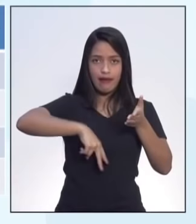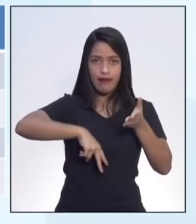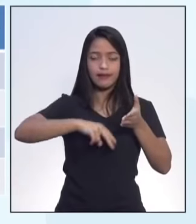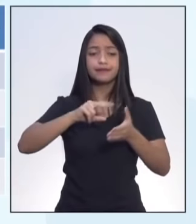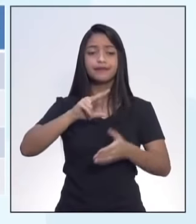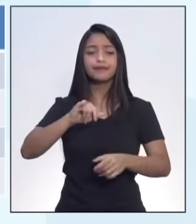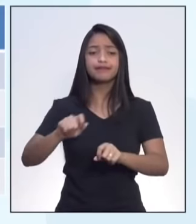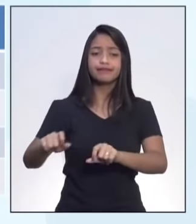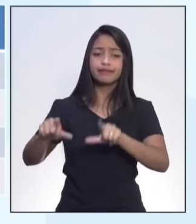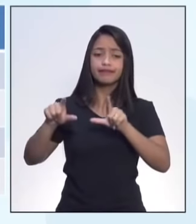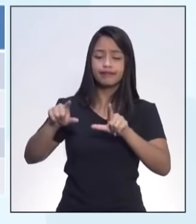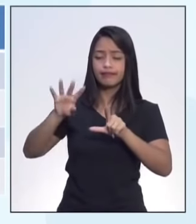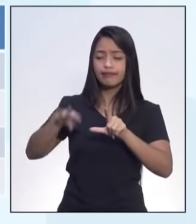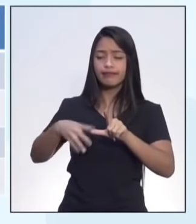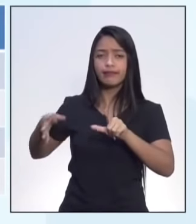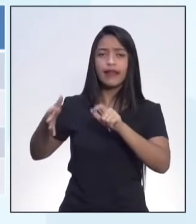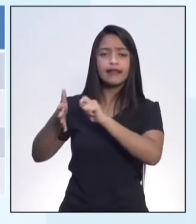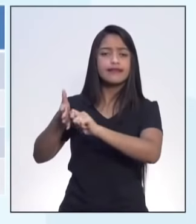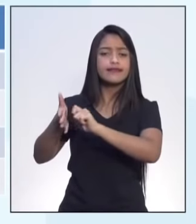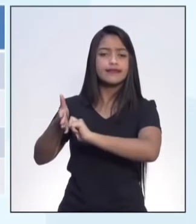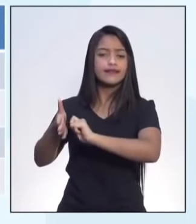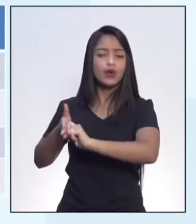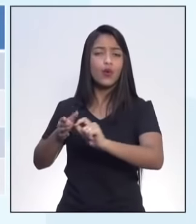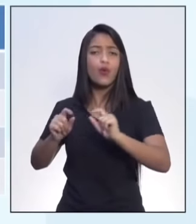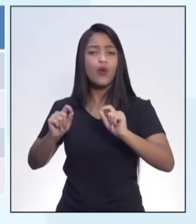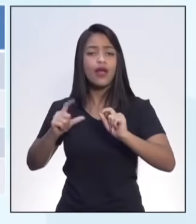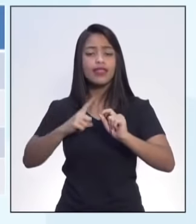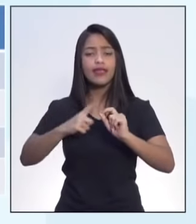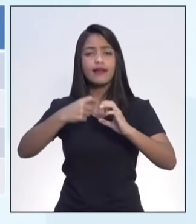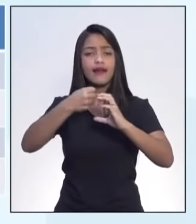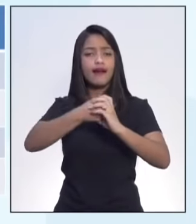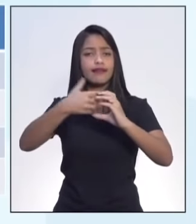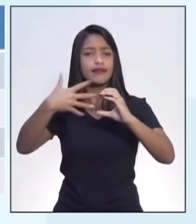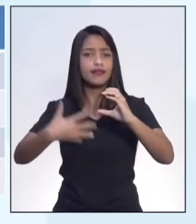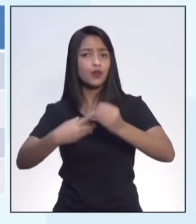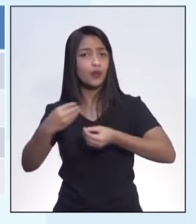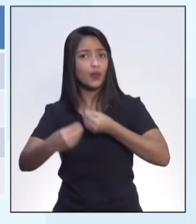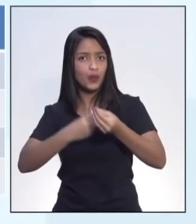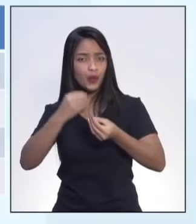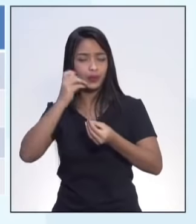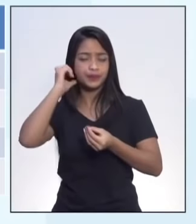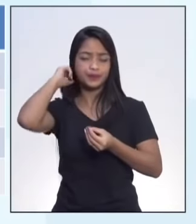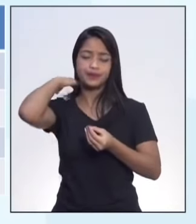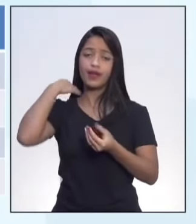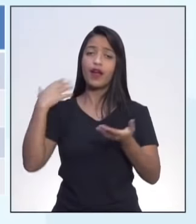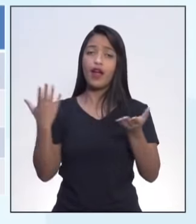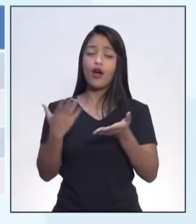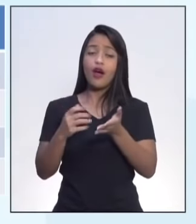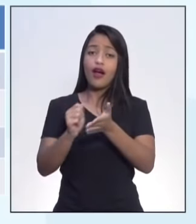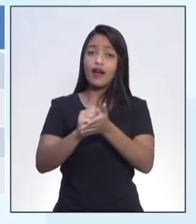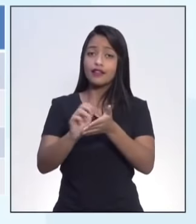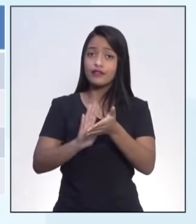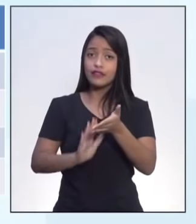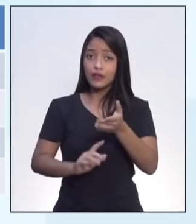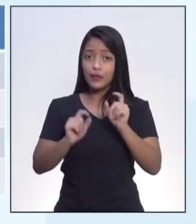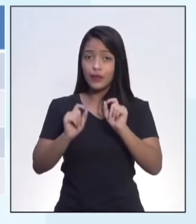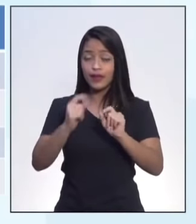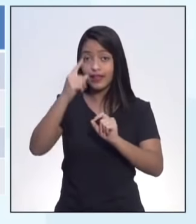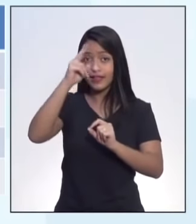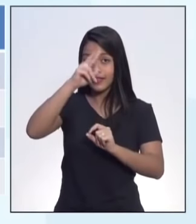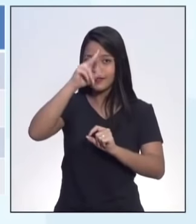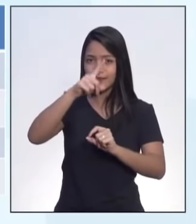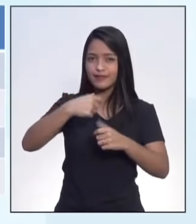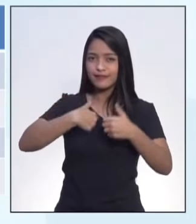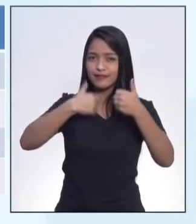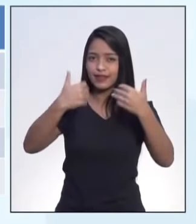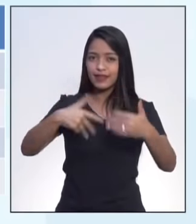na tabela abaixo como estão caracterizados. Aqui é uma atividade, aquela que falei de gente, vai precisar trabalhar a escutativa,